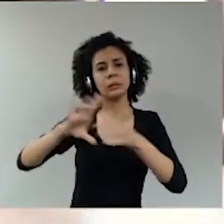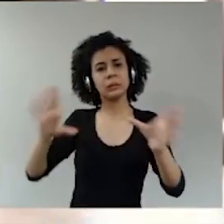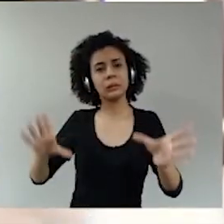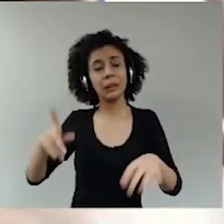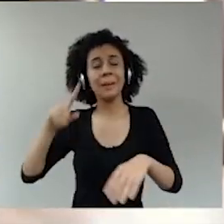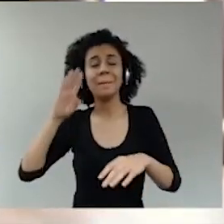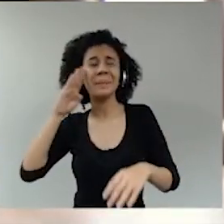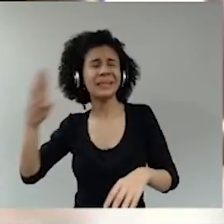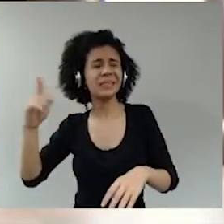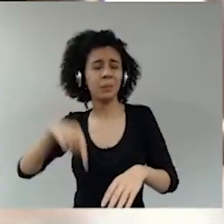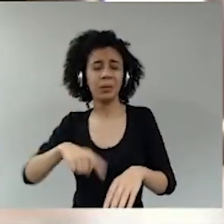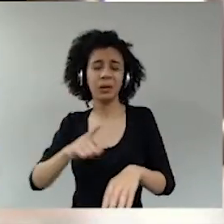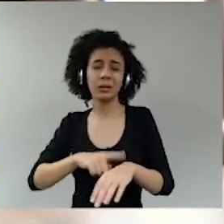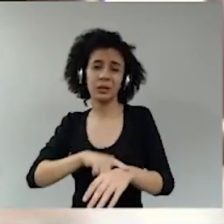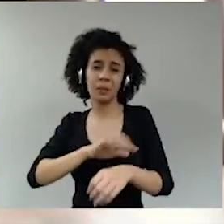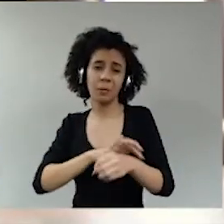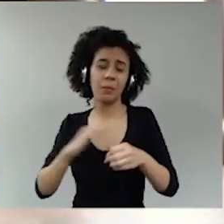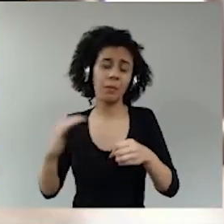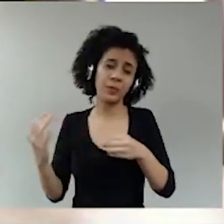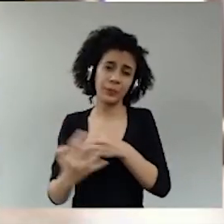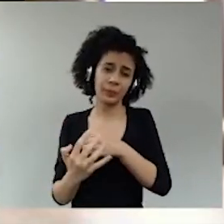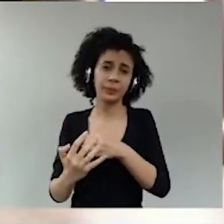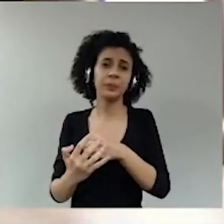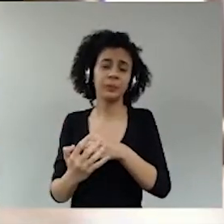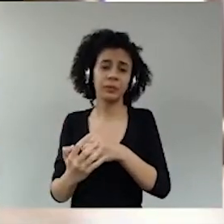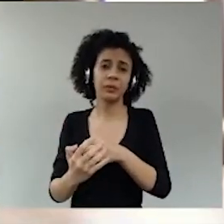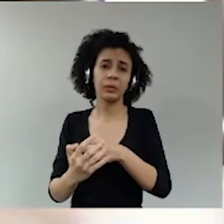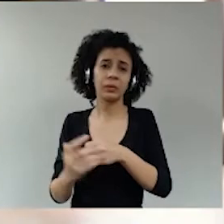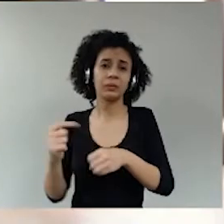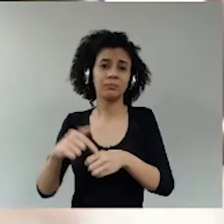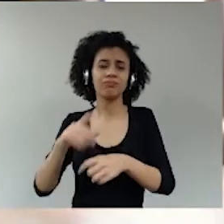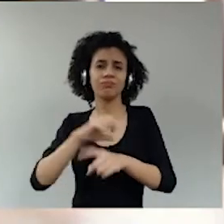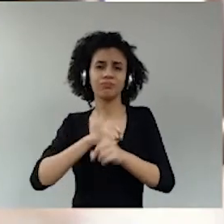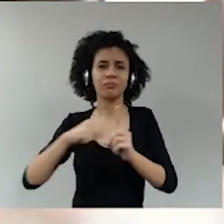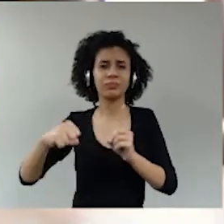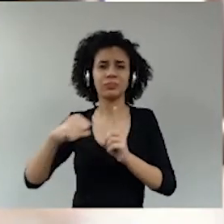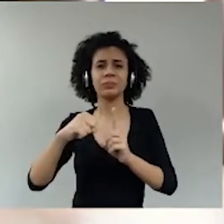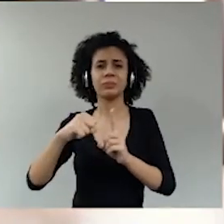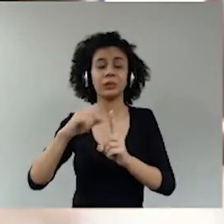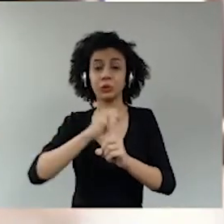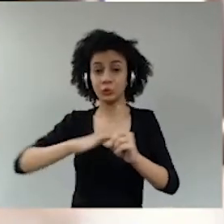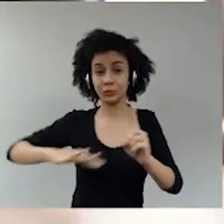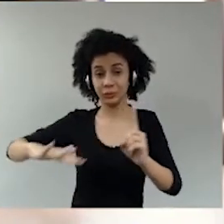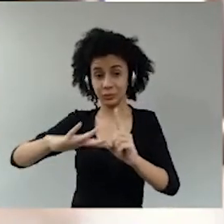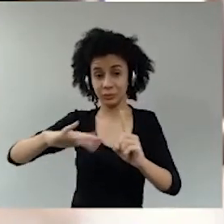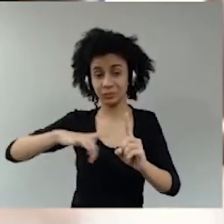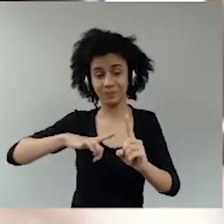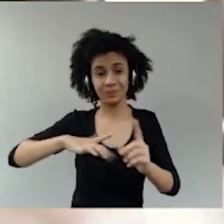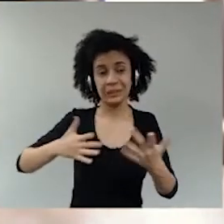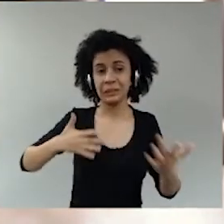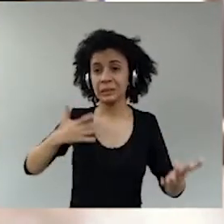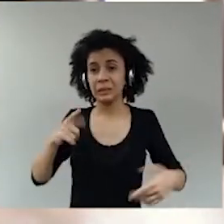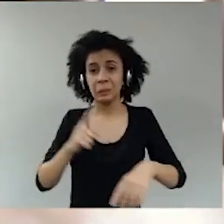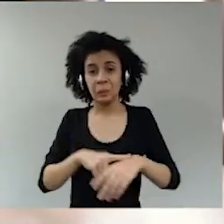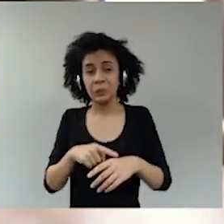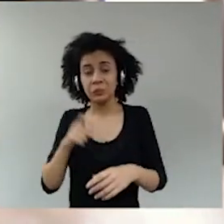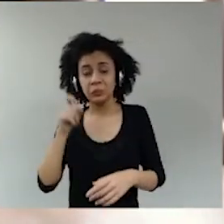de pandemia, no momento em que a sociedade está vulnerável.